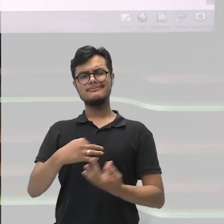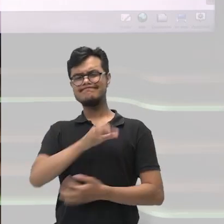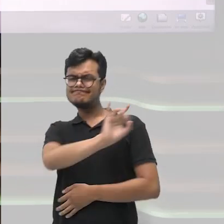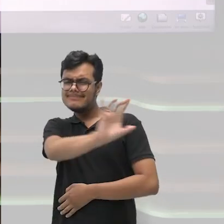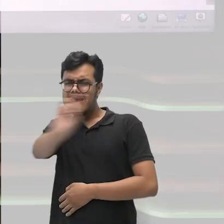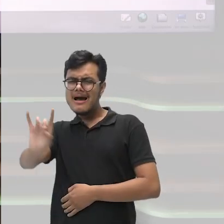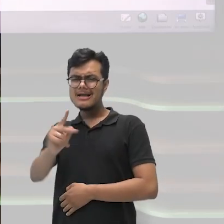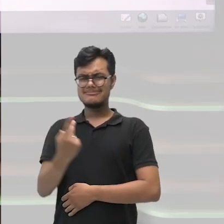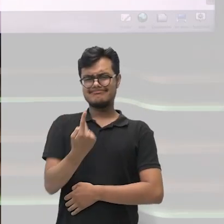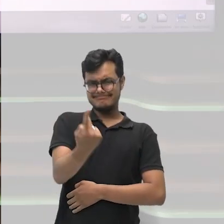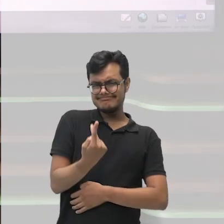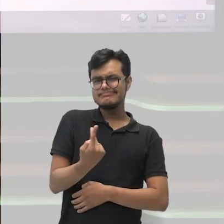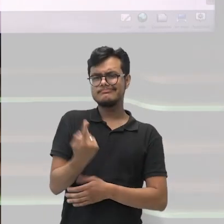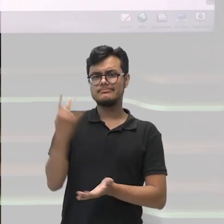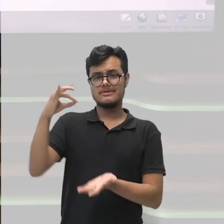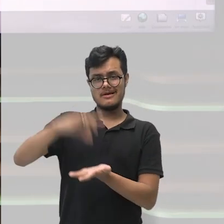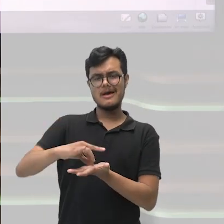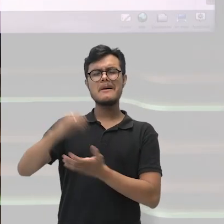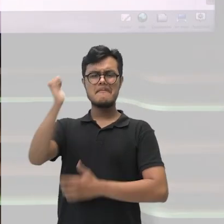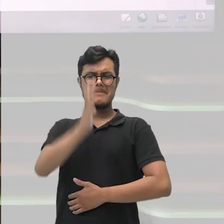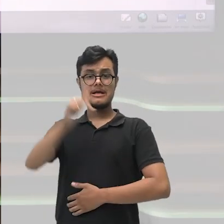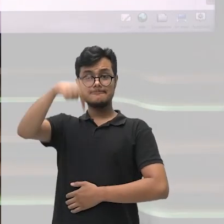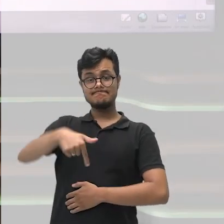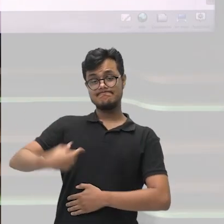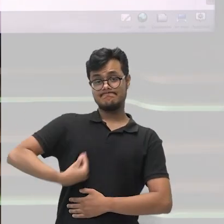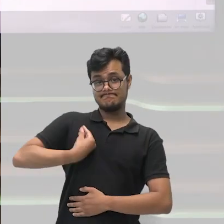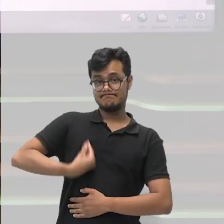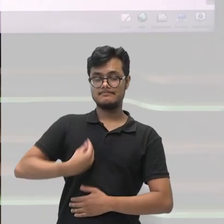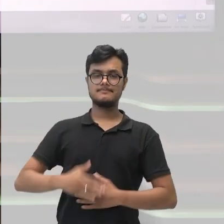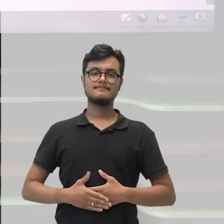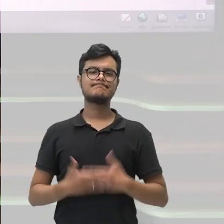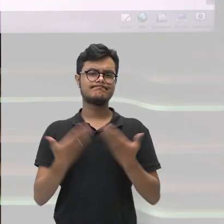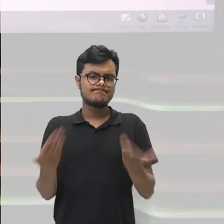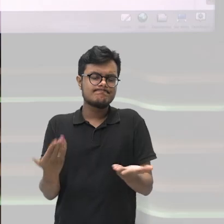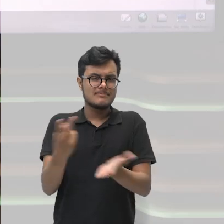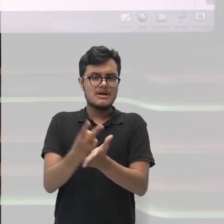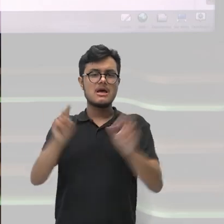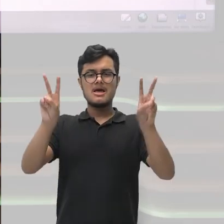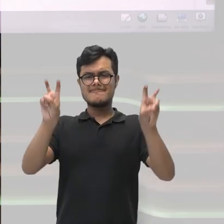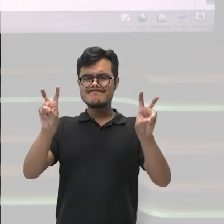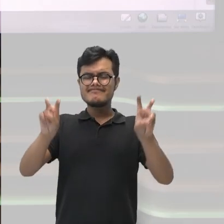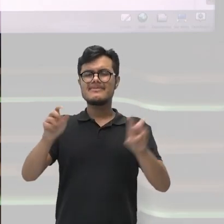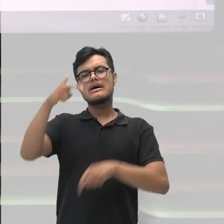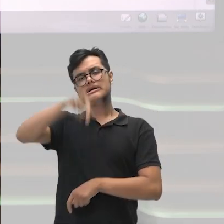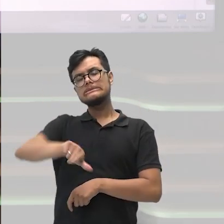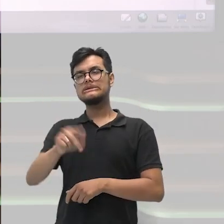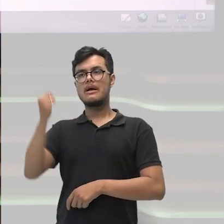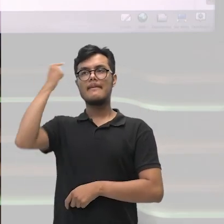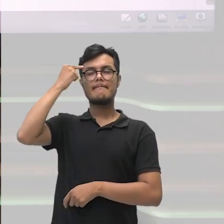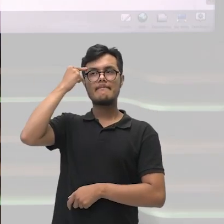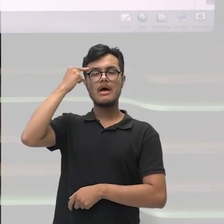sua, de qualquer um outro, né, brasileiro aqui. Então, é uma questão para nós refletirmos aí e